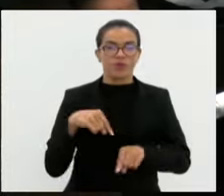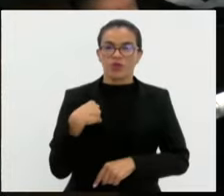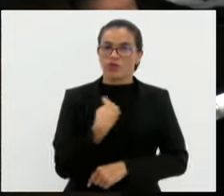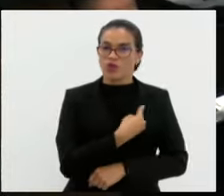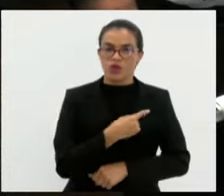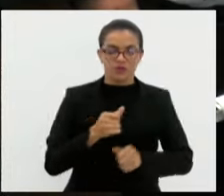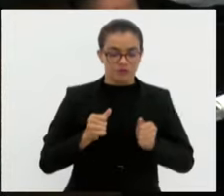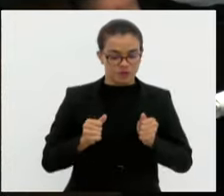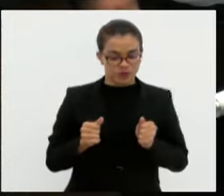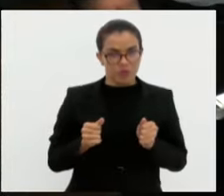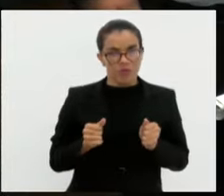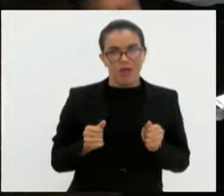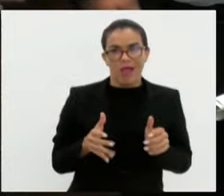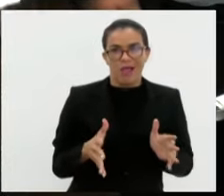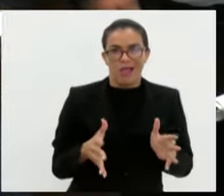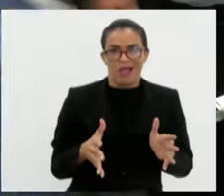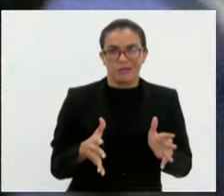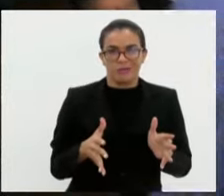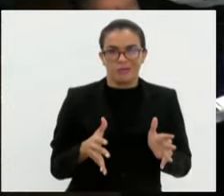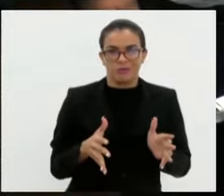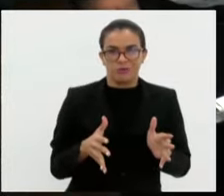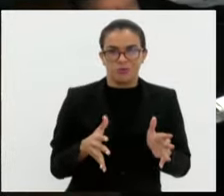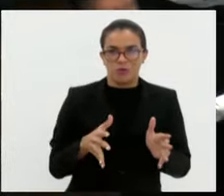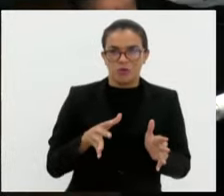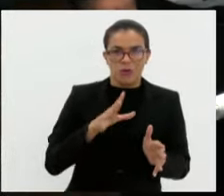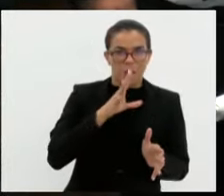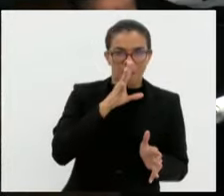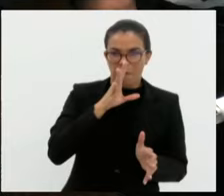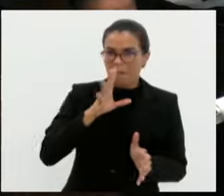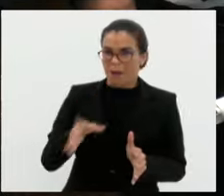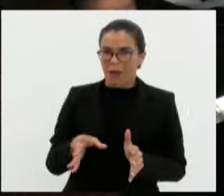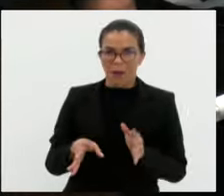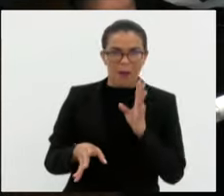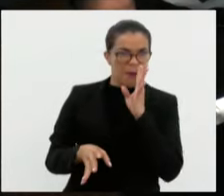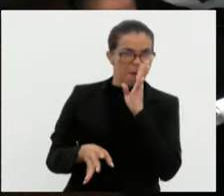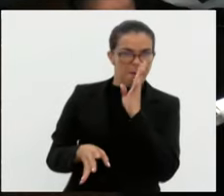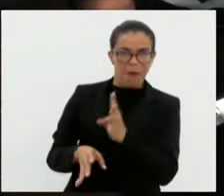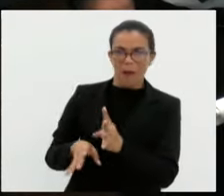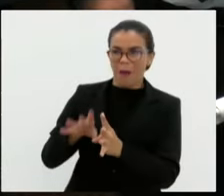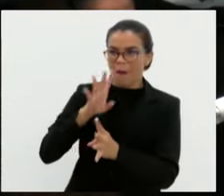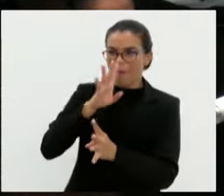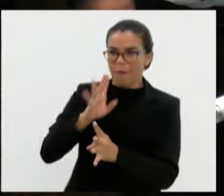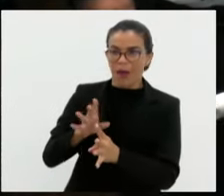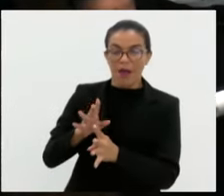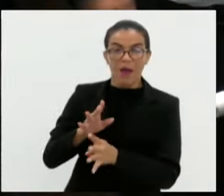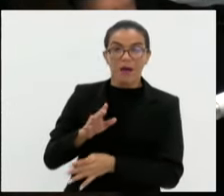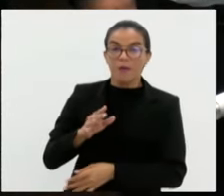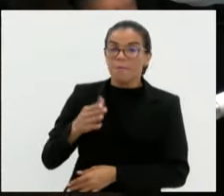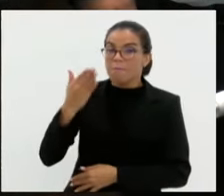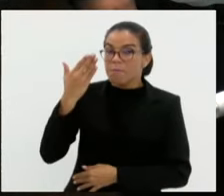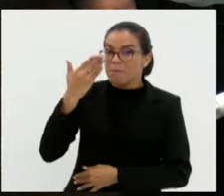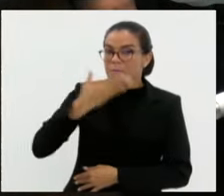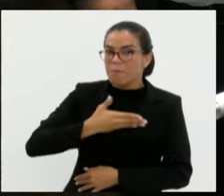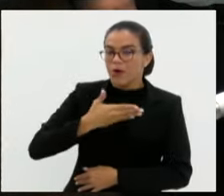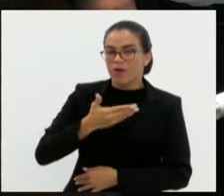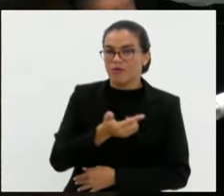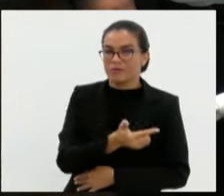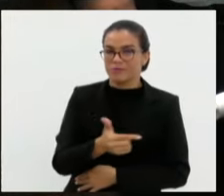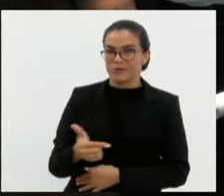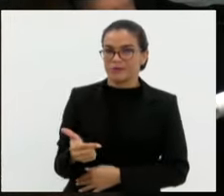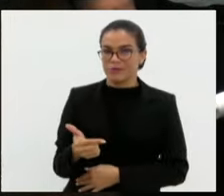atitude de algum poder sobre o outro sem que haja provas contundentes e que